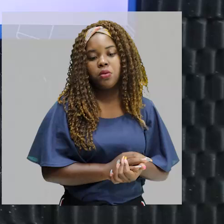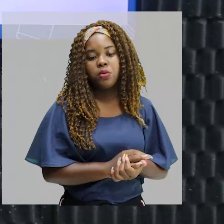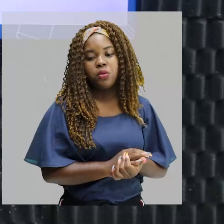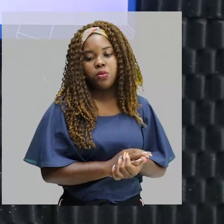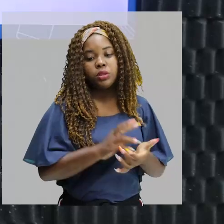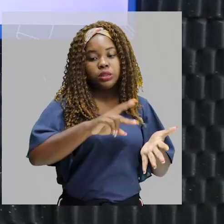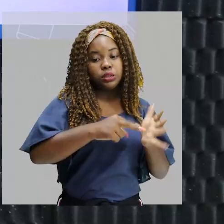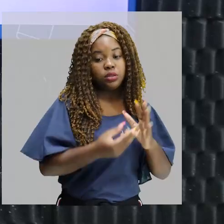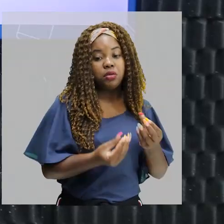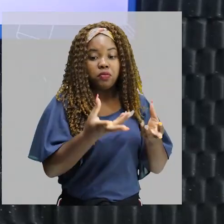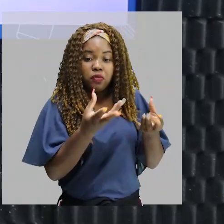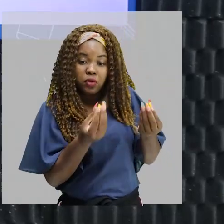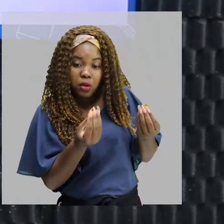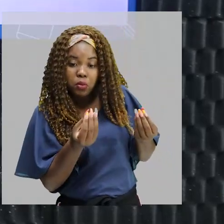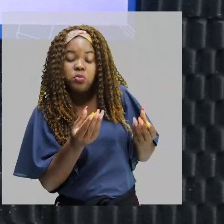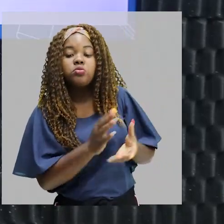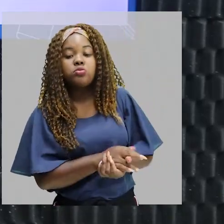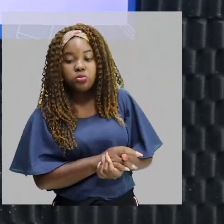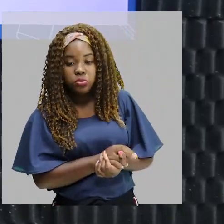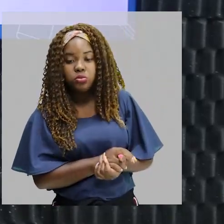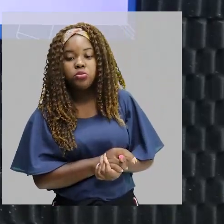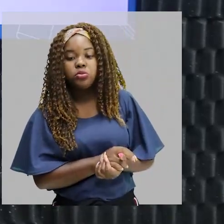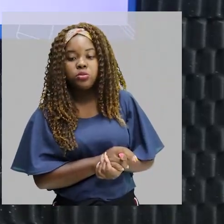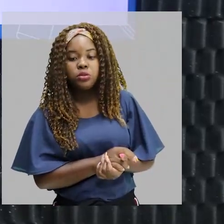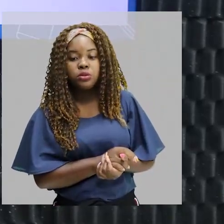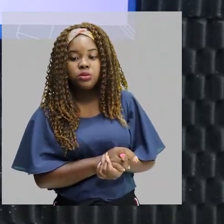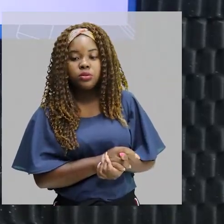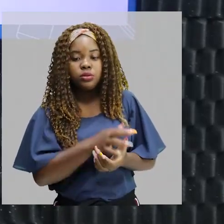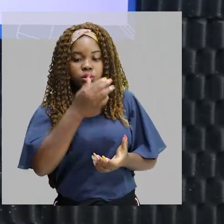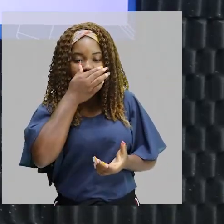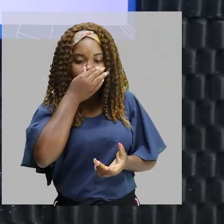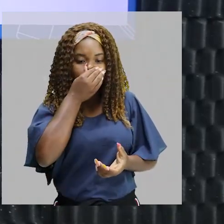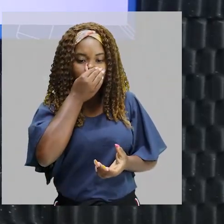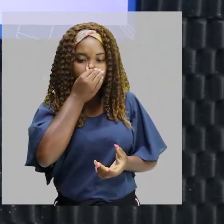muitos, dependendo da ocasião. Aqui no caso eu tenho muita...